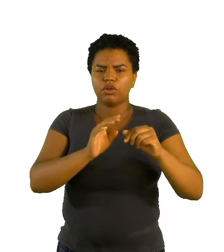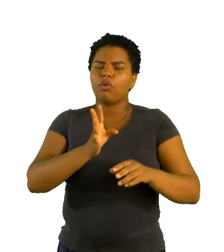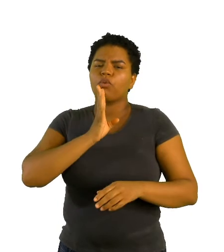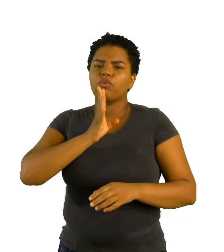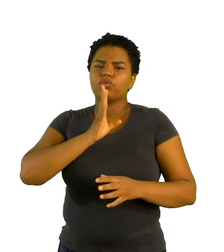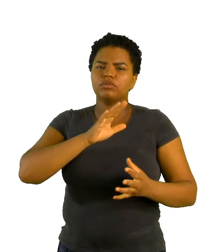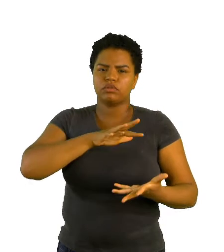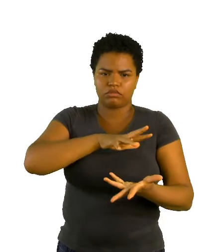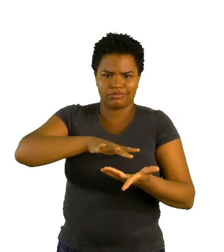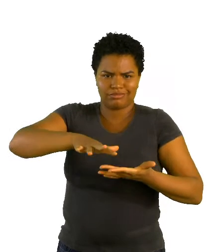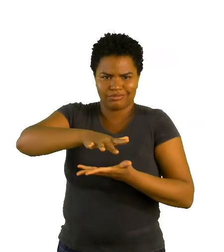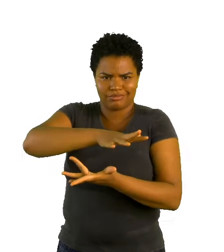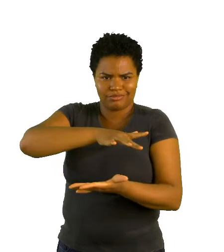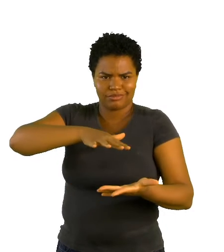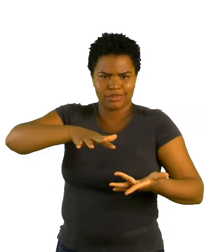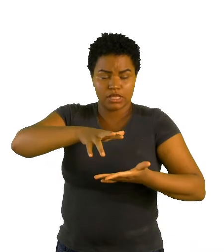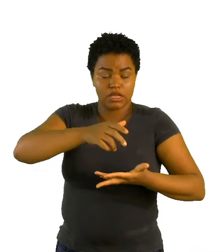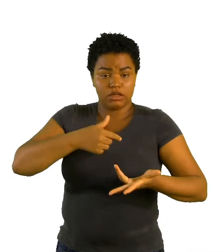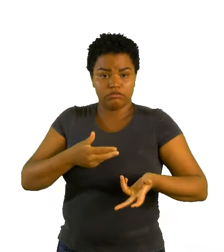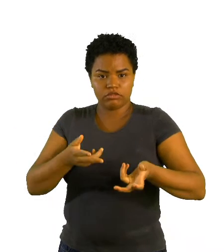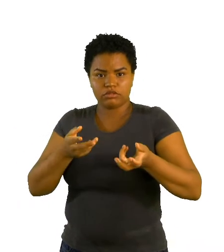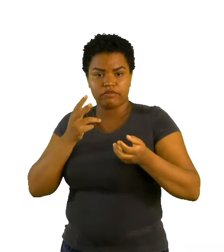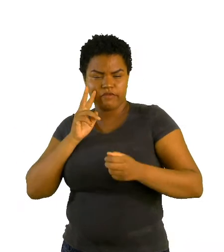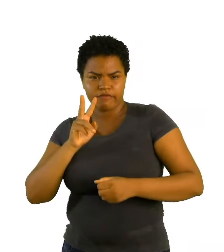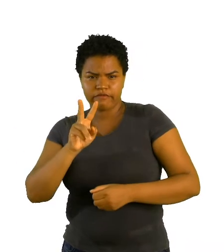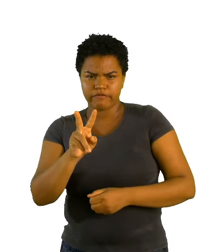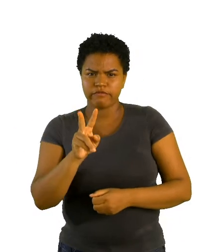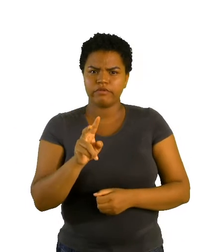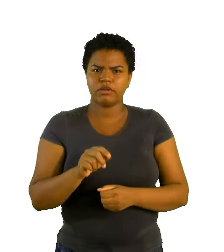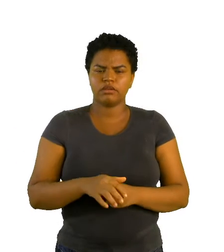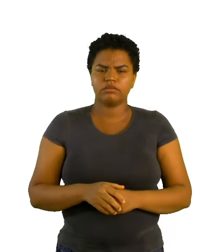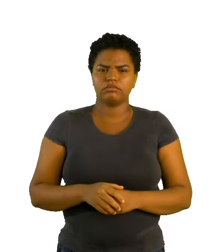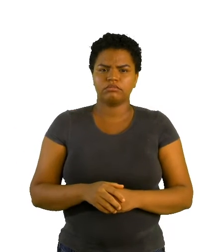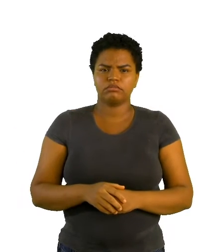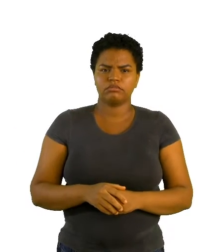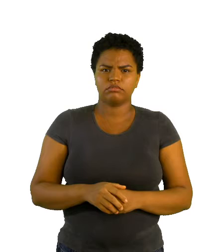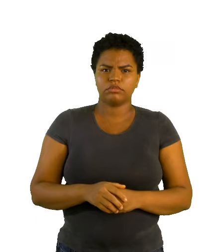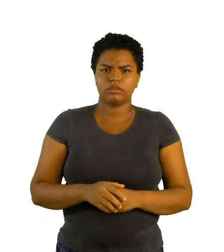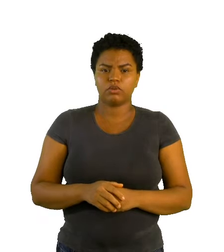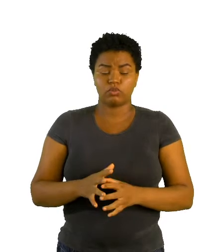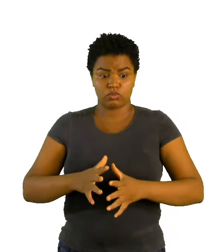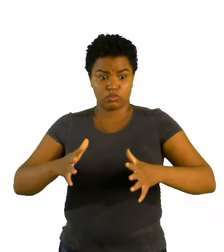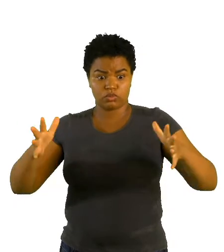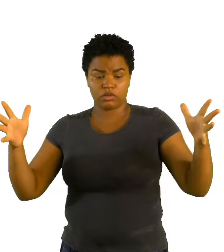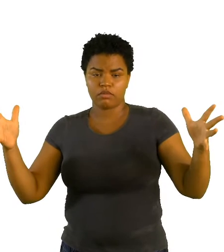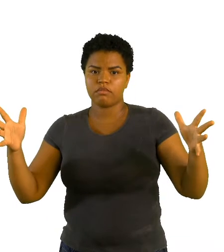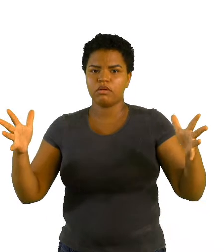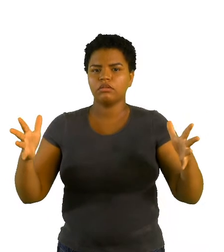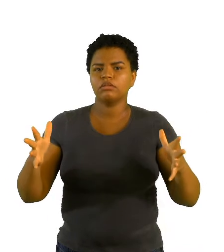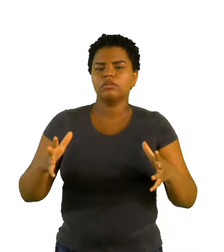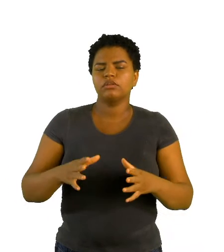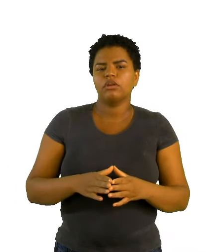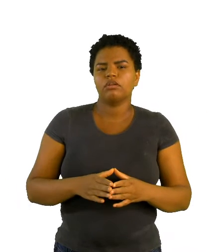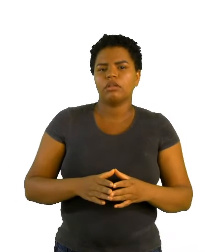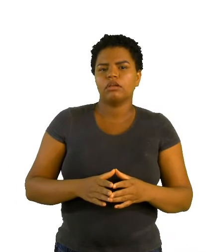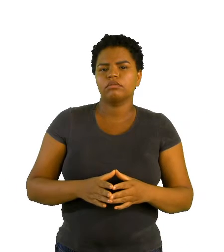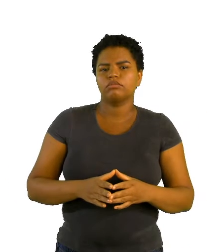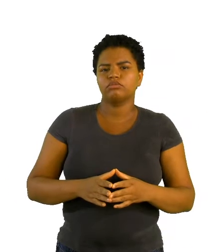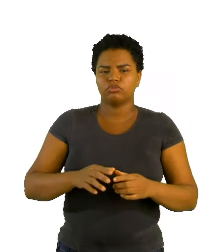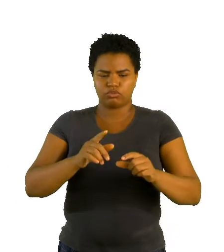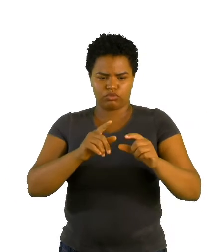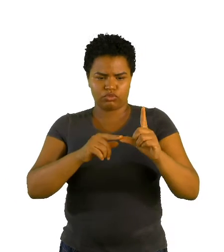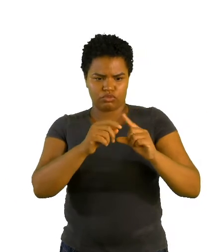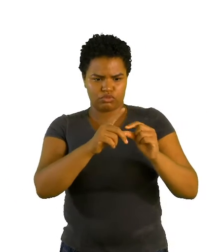universo. E você poderá ver o tamanho da enormidade que esse Sol e que essas estrelas podem